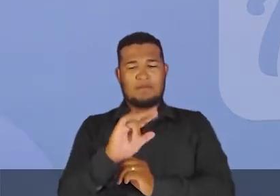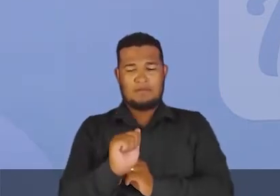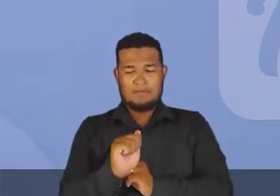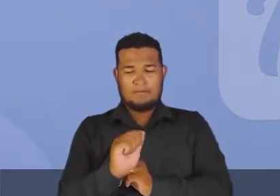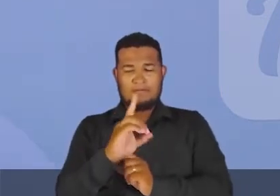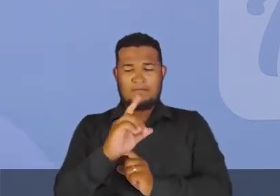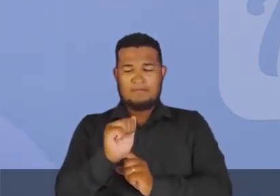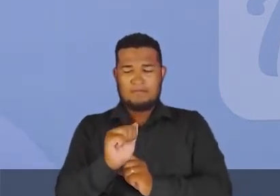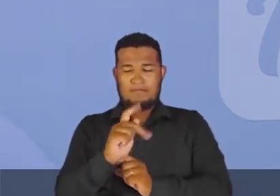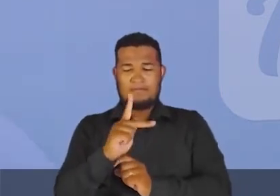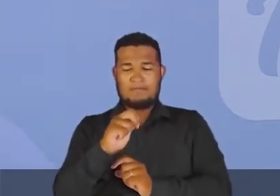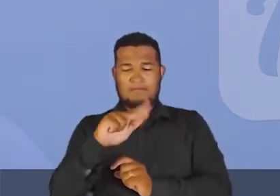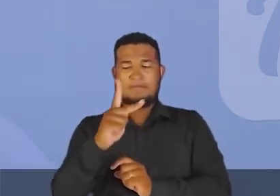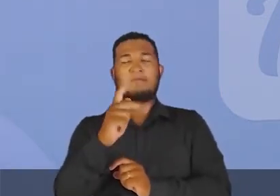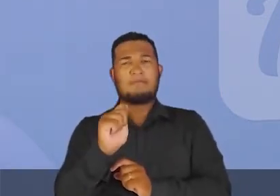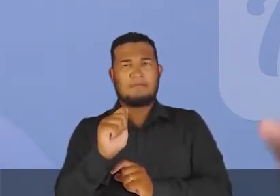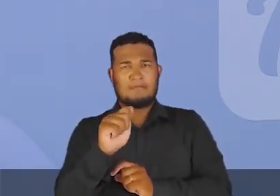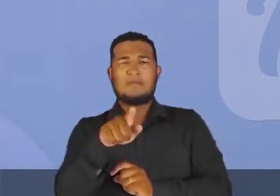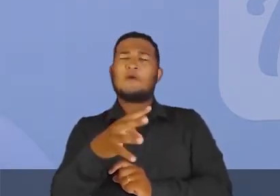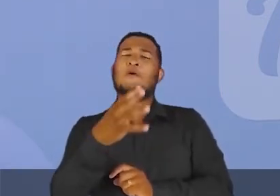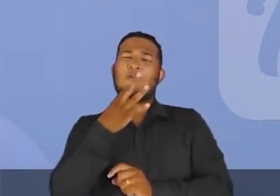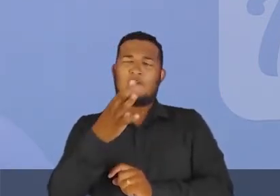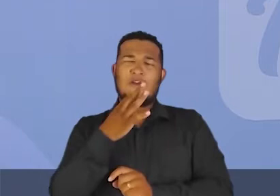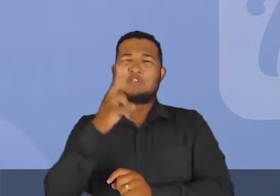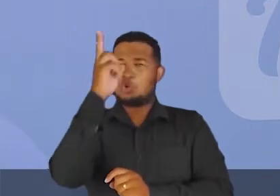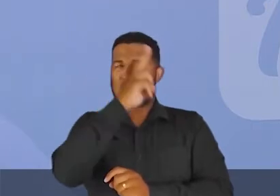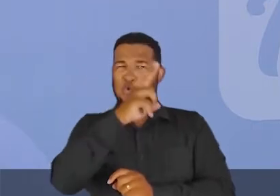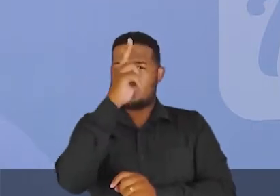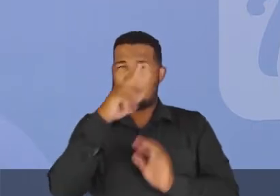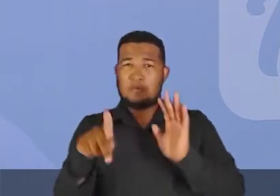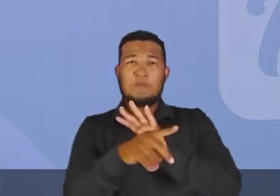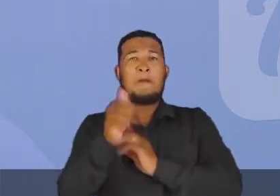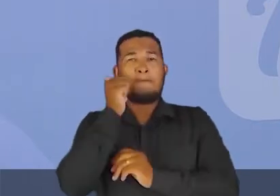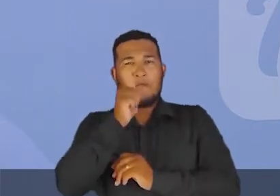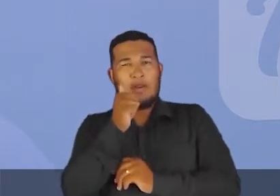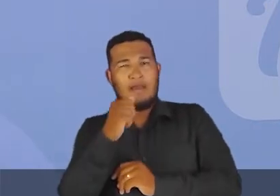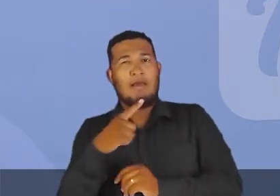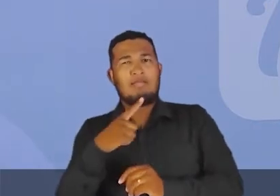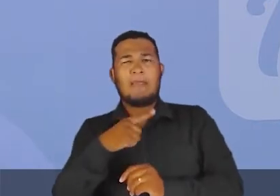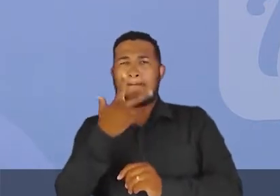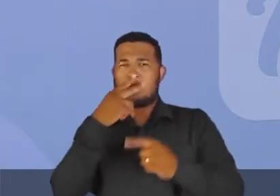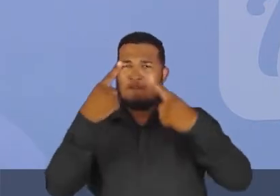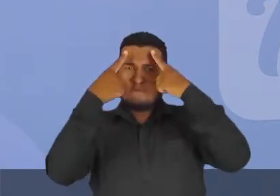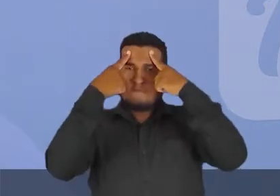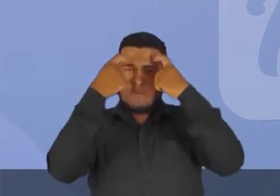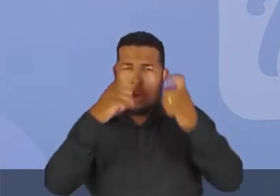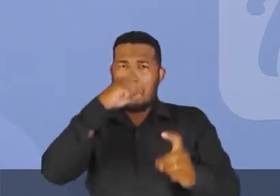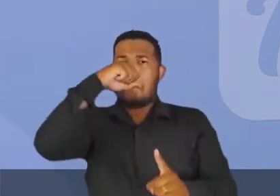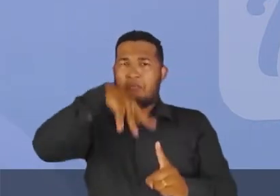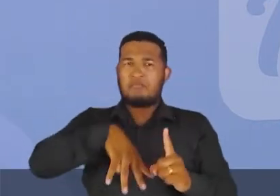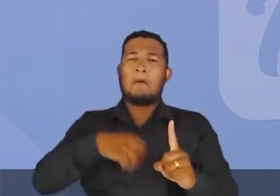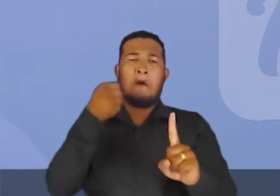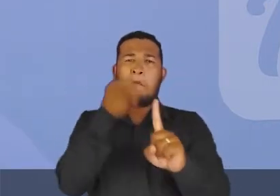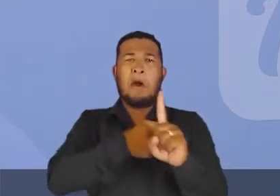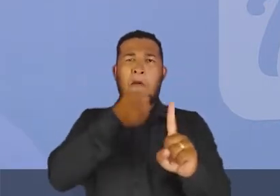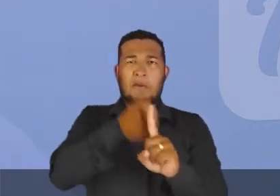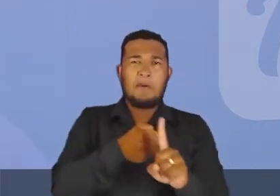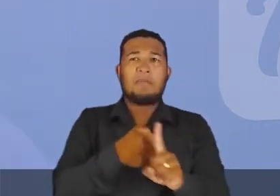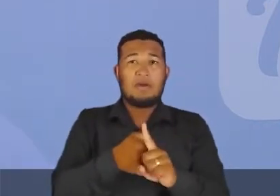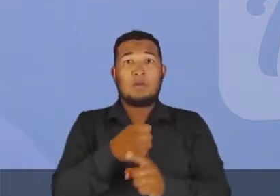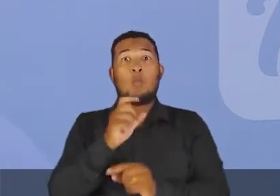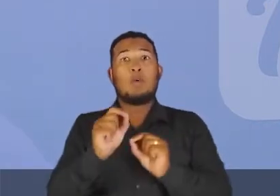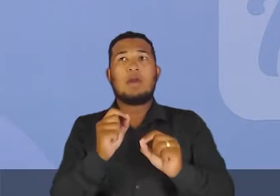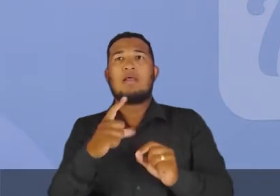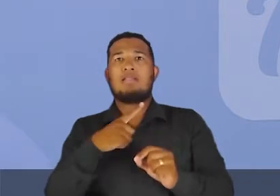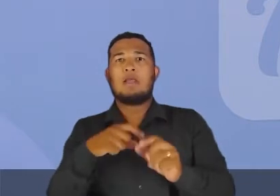né? Conhecem a história da Dona Maria da Penha, que sofreu agressões do seu companheiro, né? A ponto de